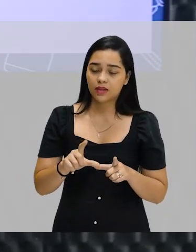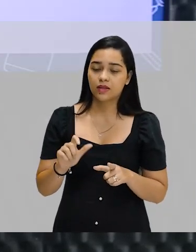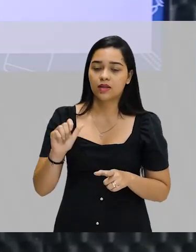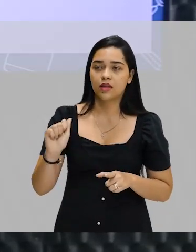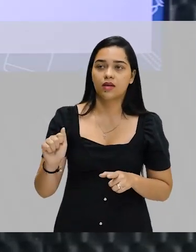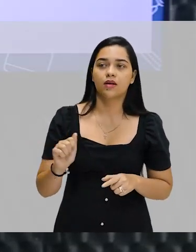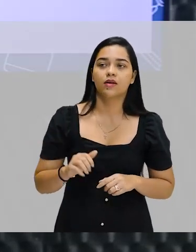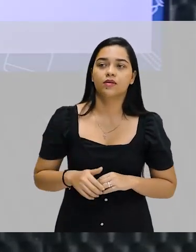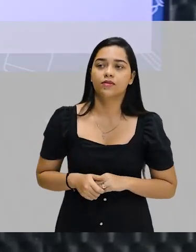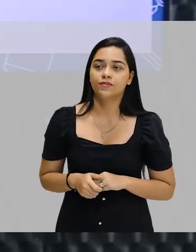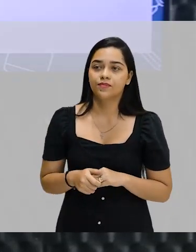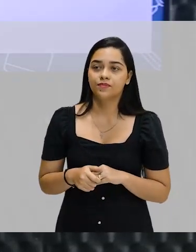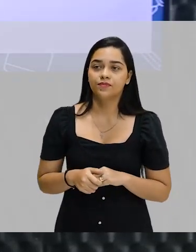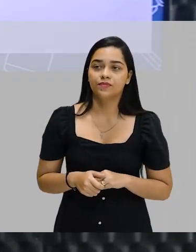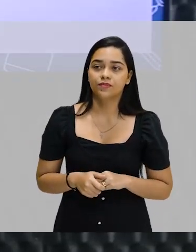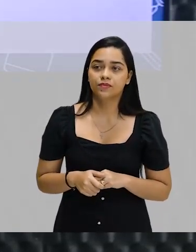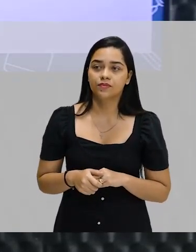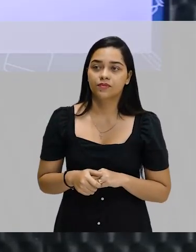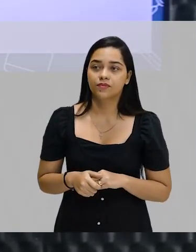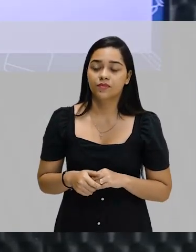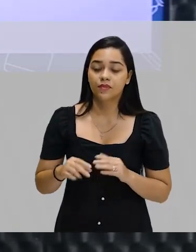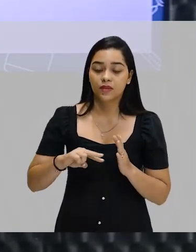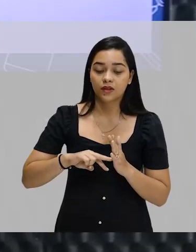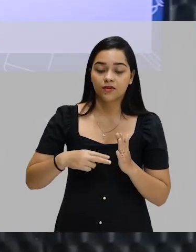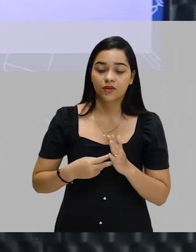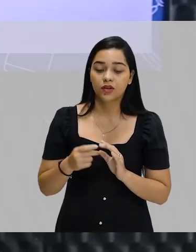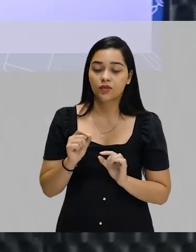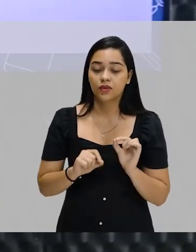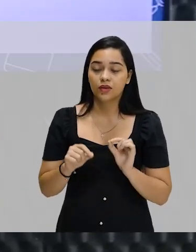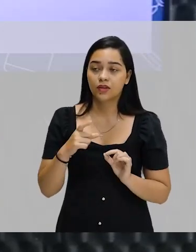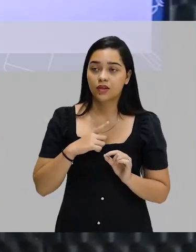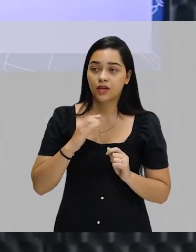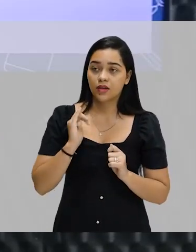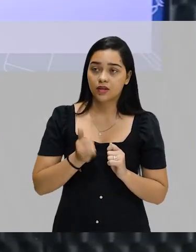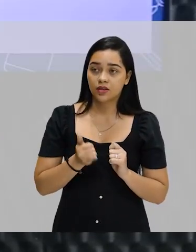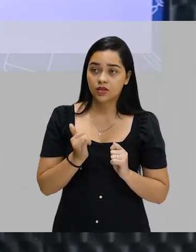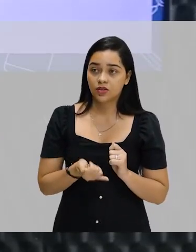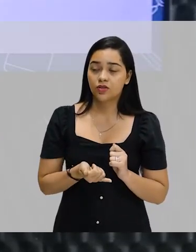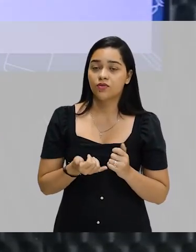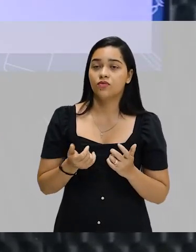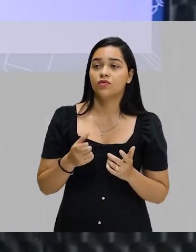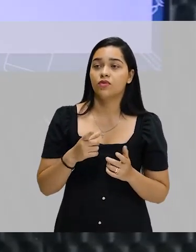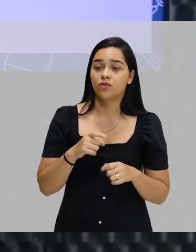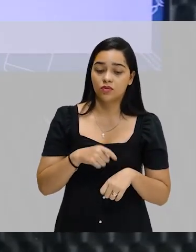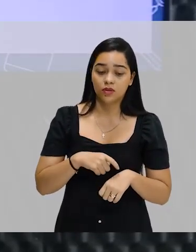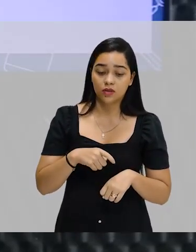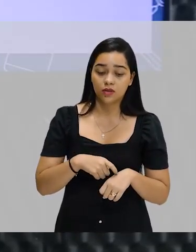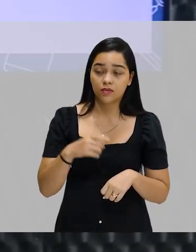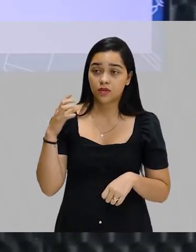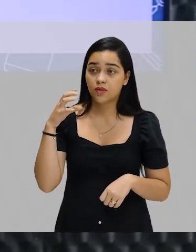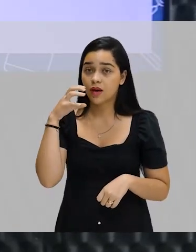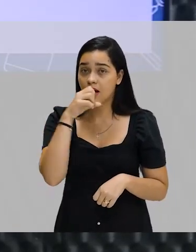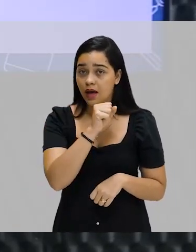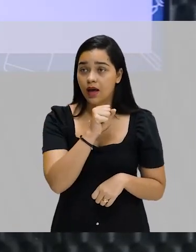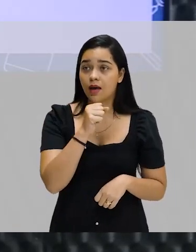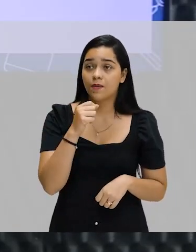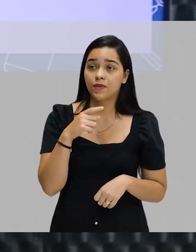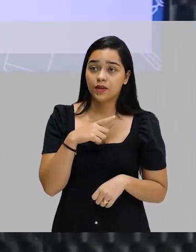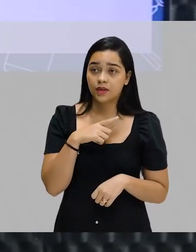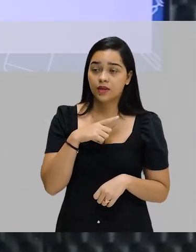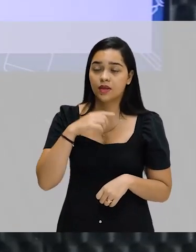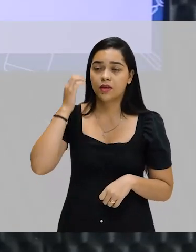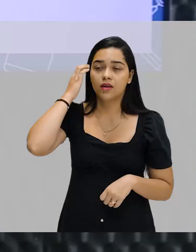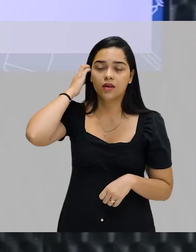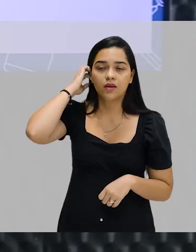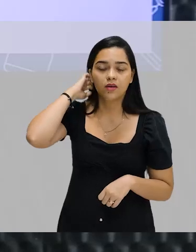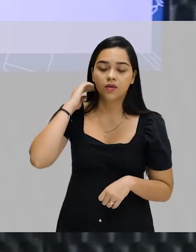passou bastante. Majestoso. Quer dizer, aqui eu já tenho adjetivos. Bastante. O tempo passou bastante. Eu tenho